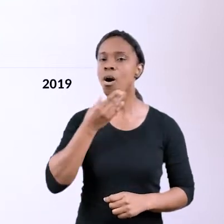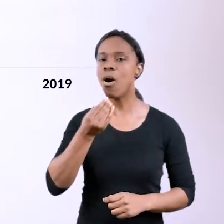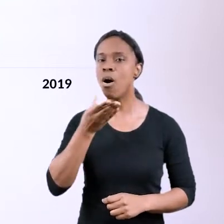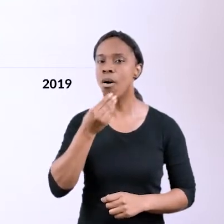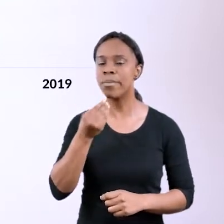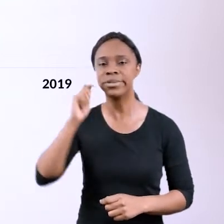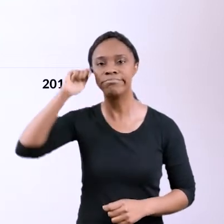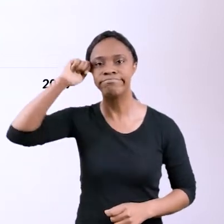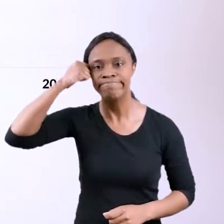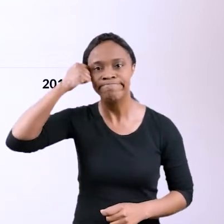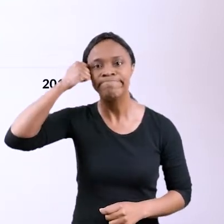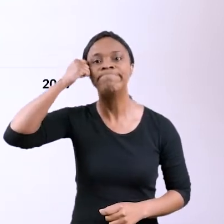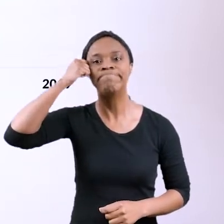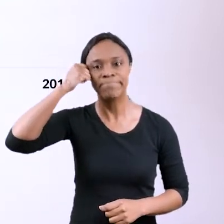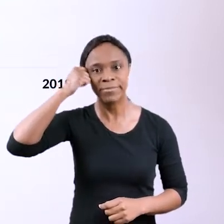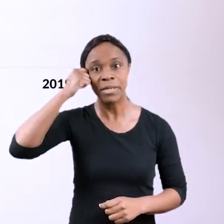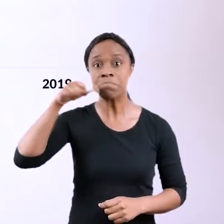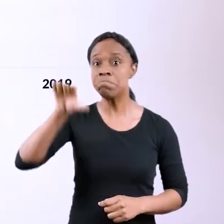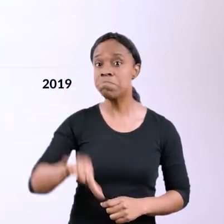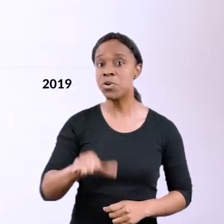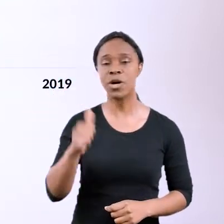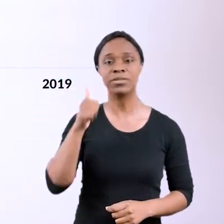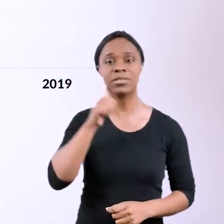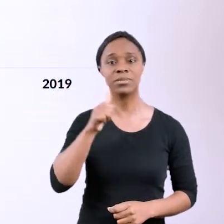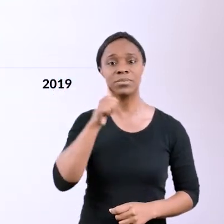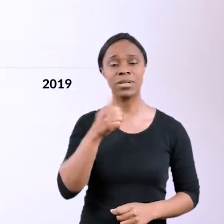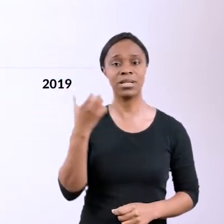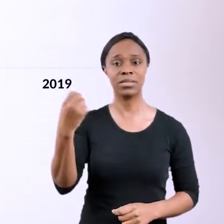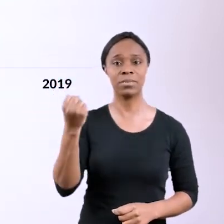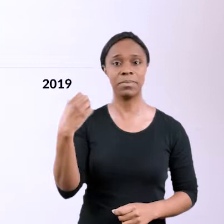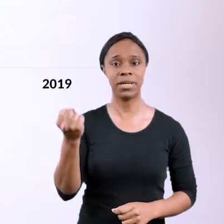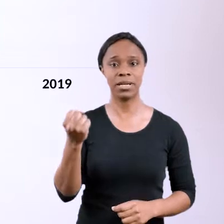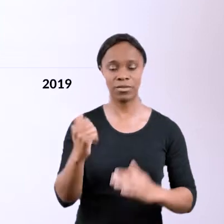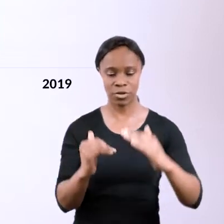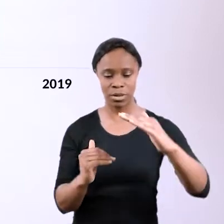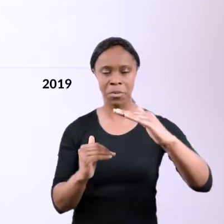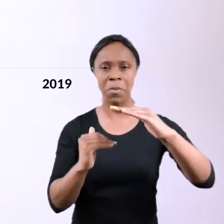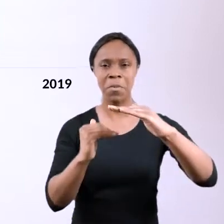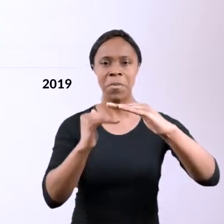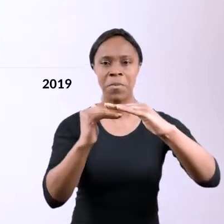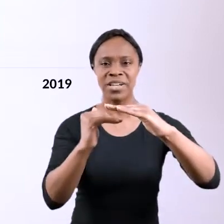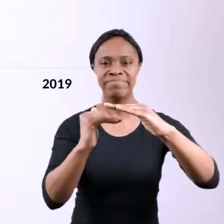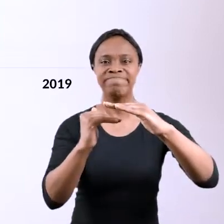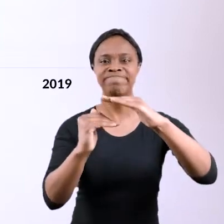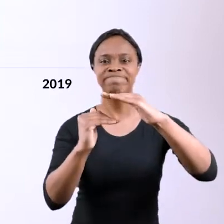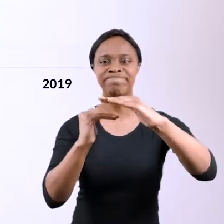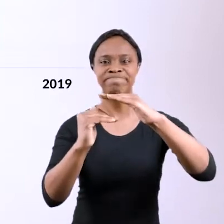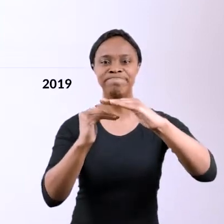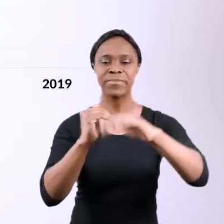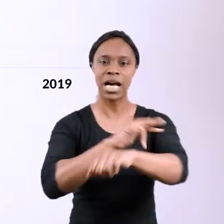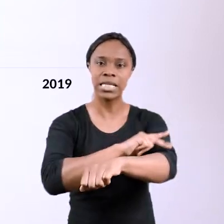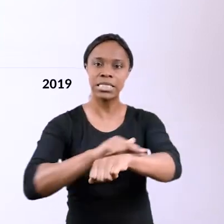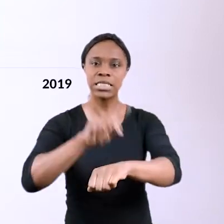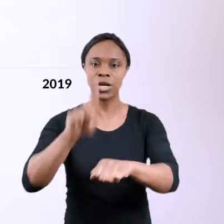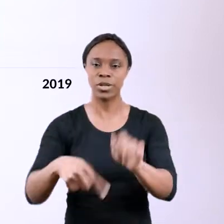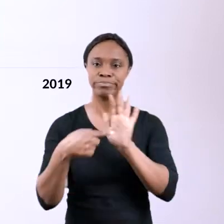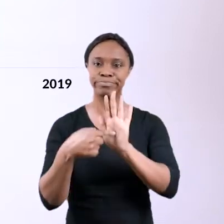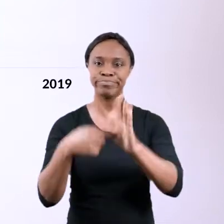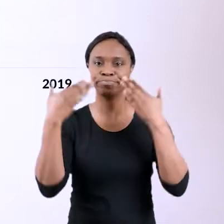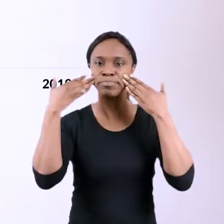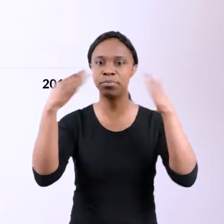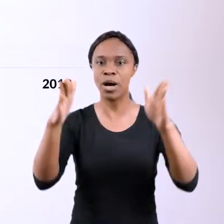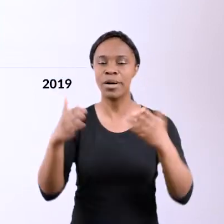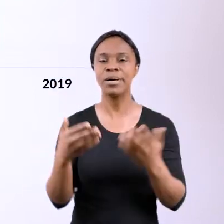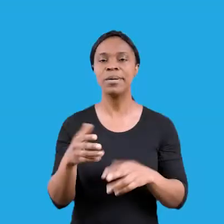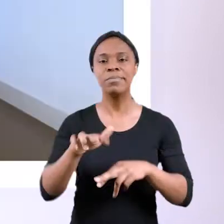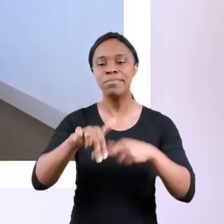ainda maior que a de mulheres brancas. Ou seja, a desigualdade racial é evidente quando se analisa a ocupação no